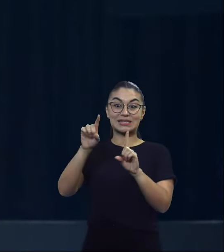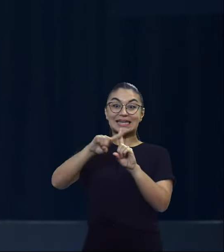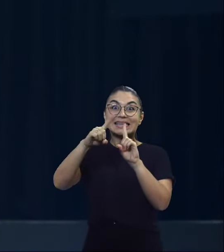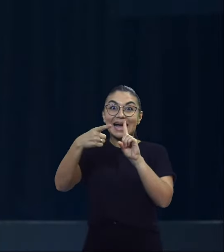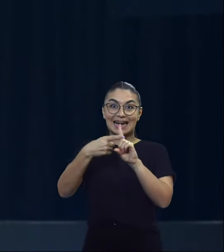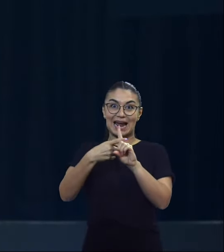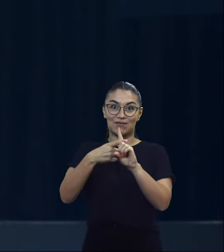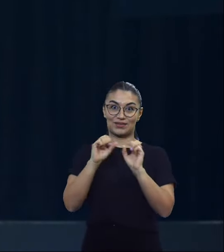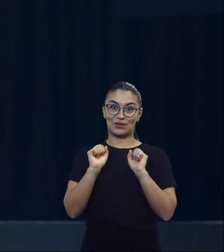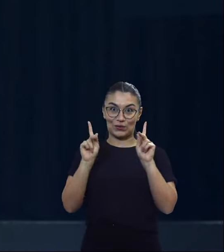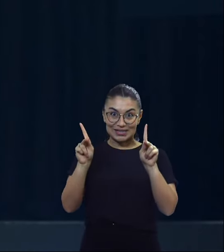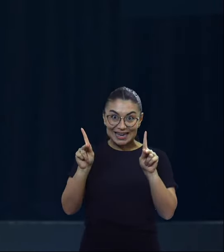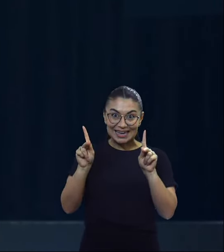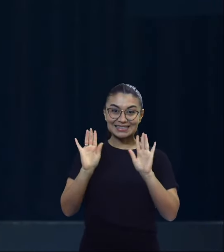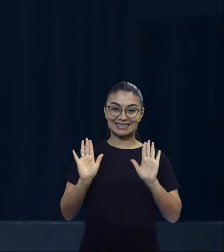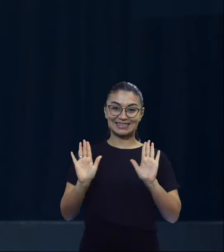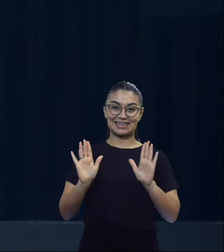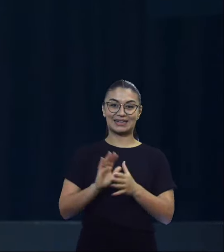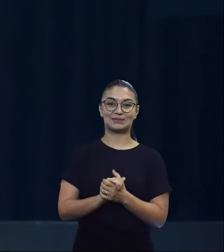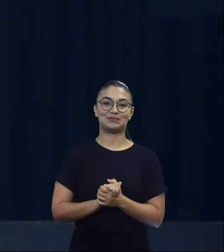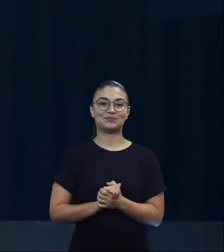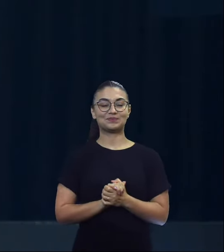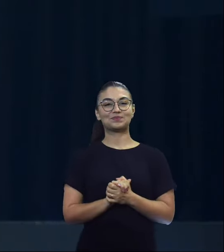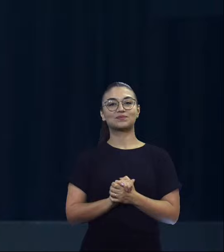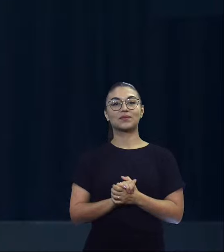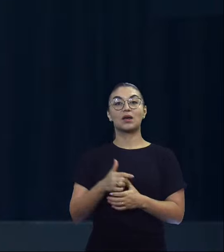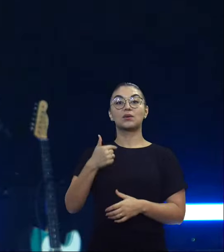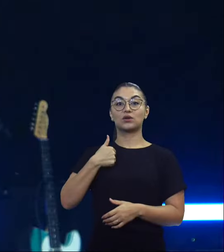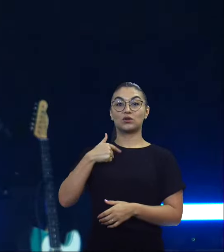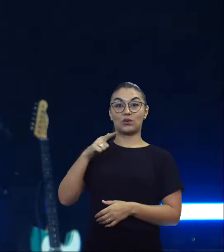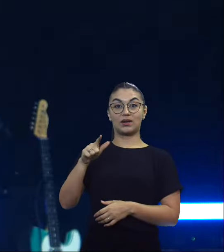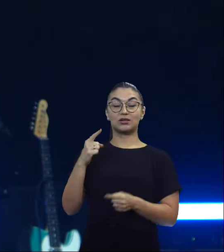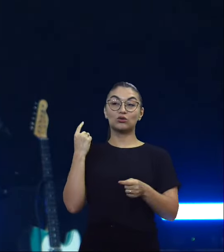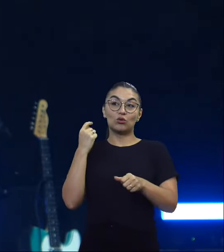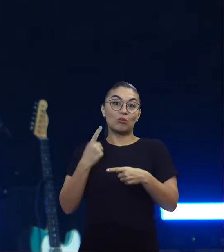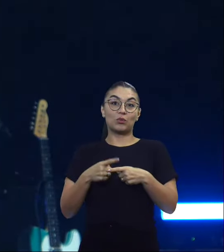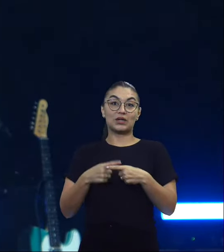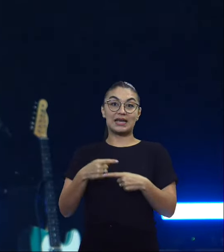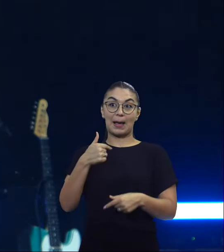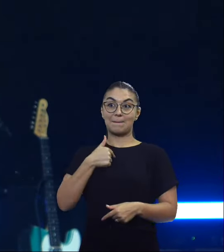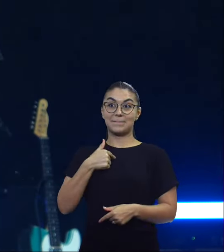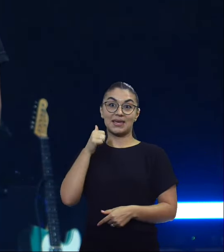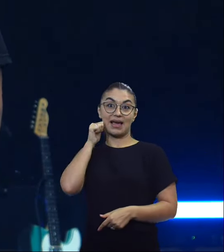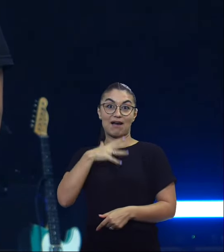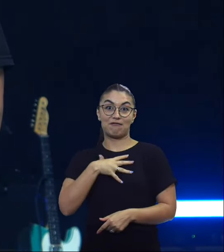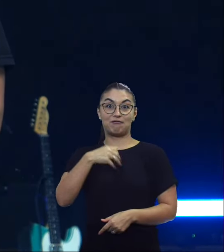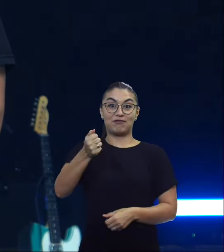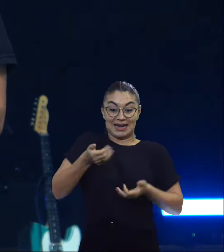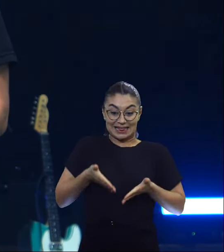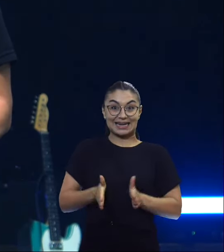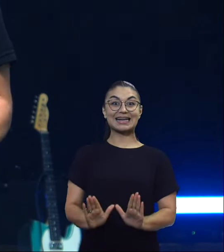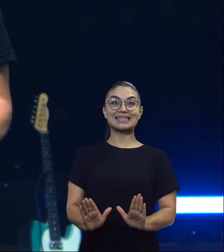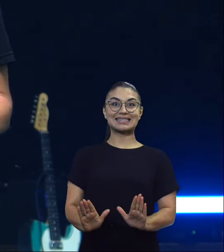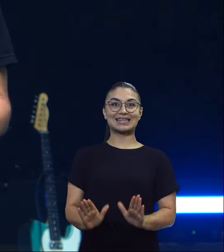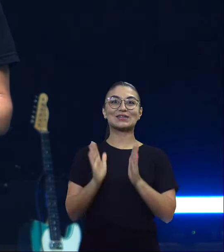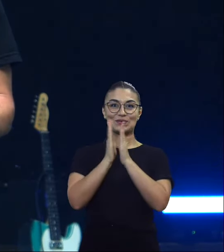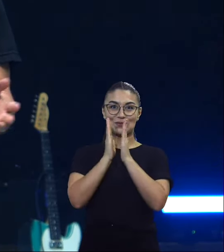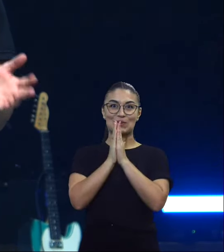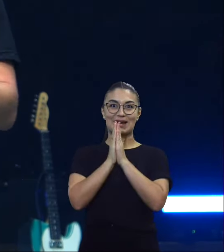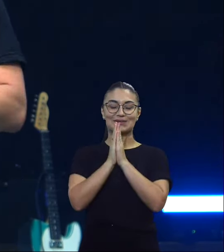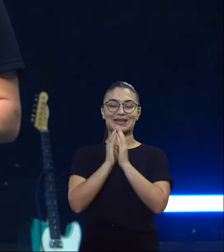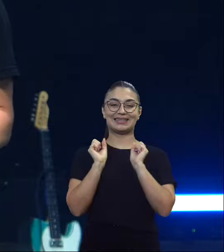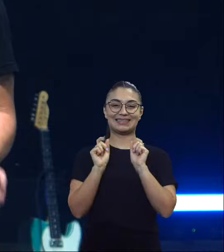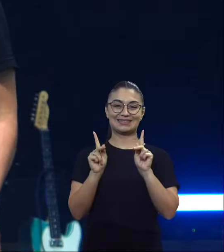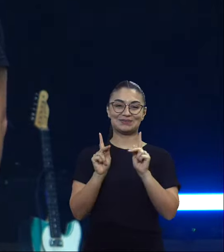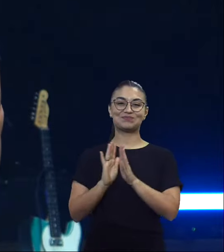não estou indo embora se eu precisar por causa de jogo de futebol. Estou indo porque minha filha está nascendo, tá? Já deixar bem claro, ora aí por isso também, tá bom?